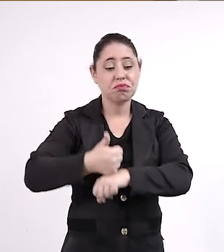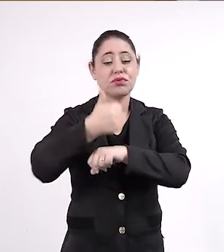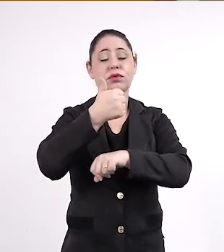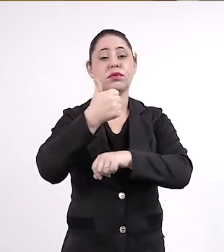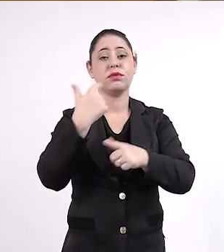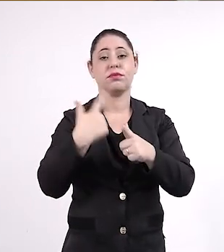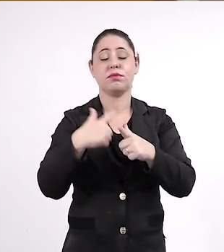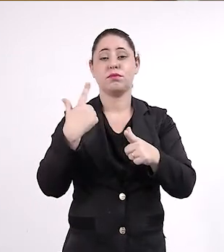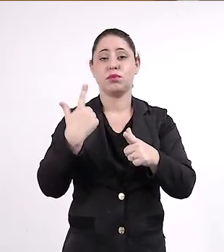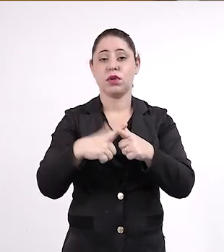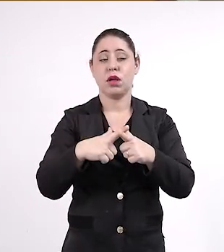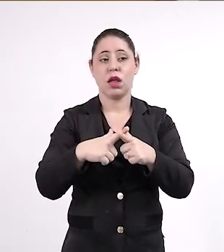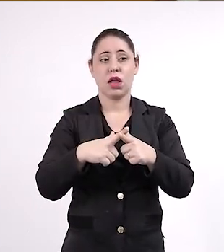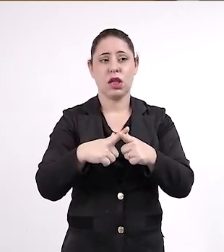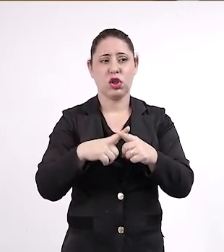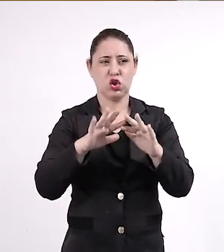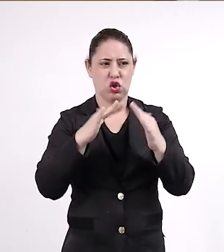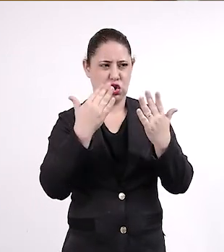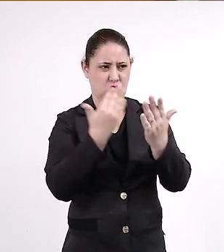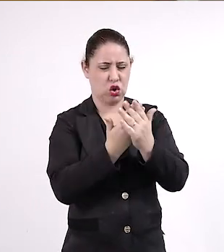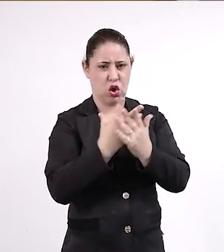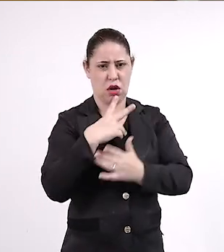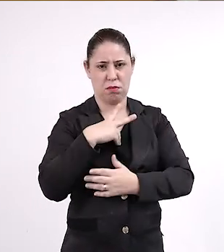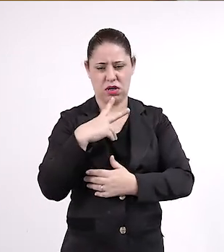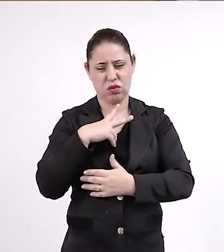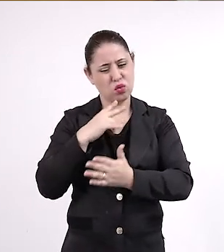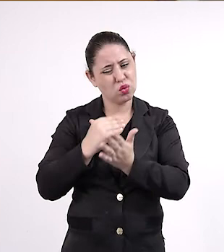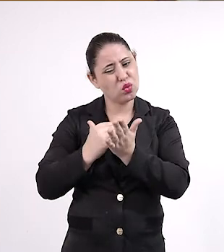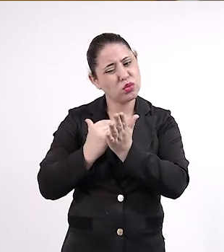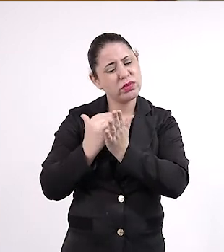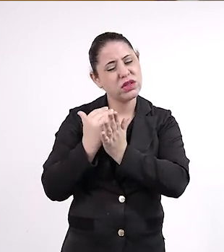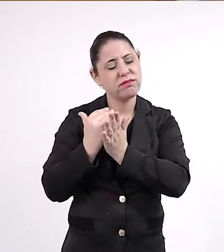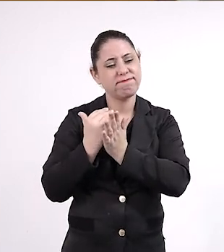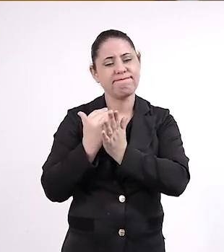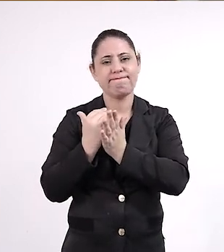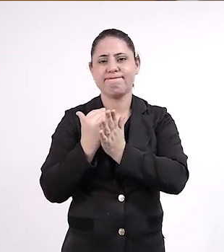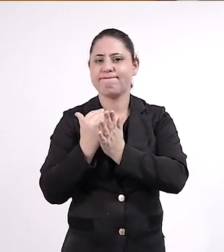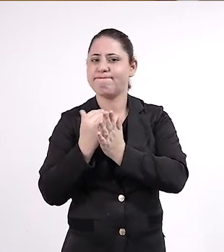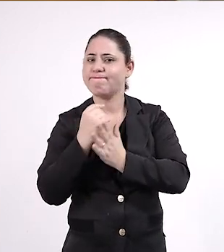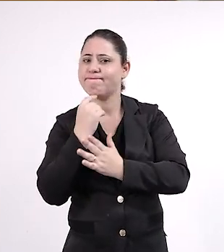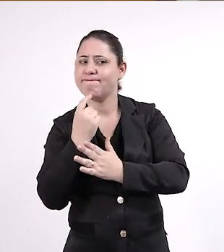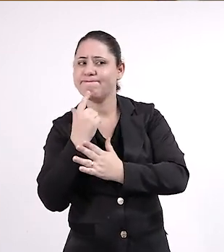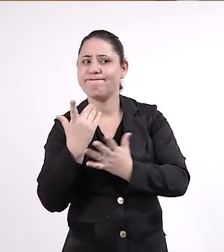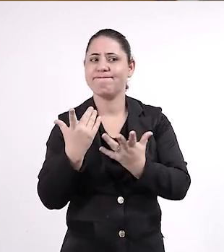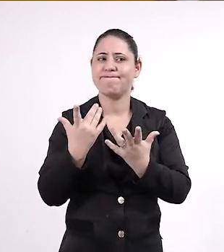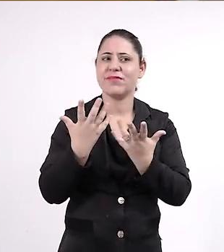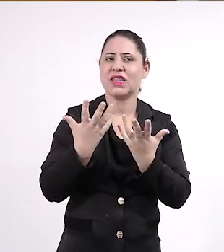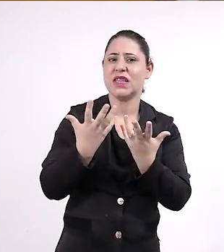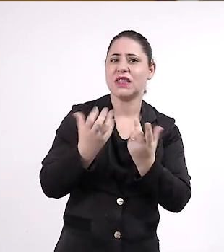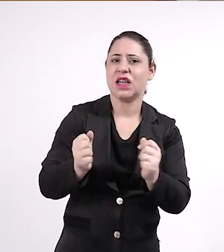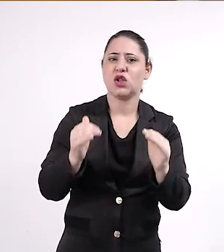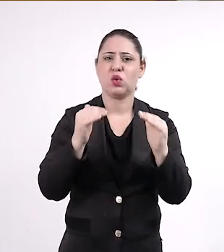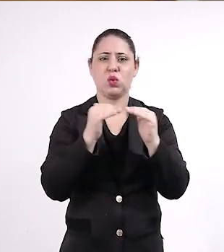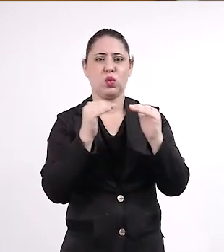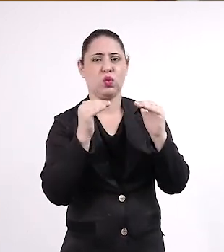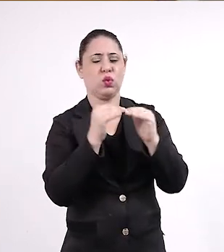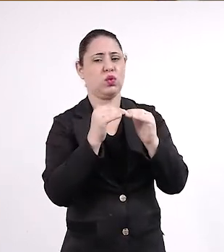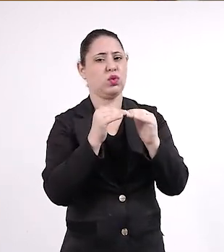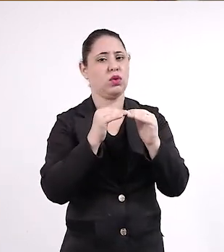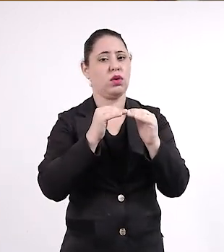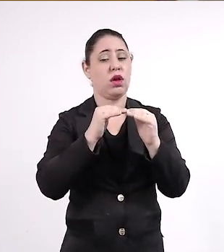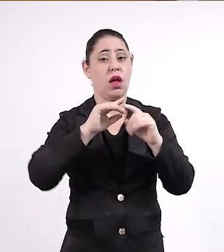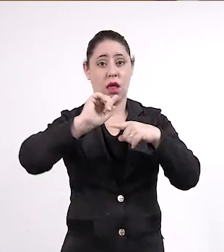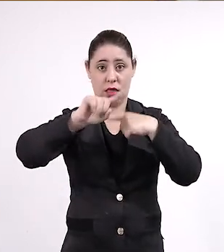sucesso, haja vista que nenhuma escola estava ali no início adepta ao acordo,